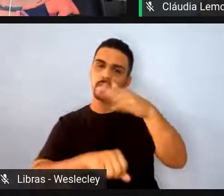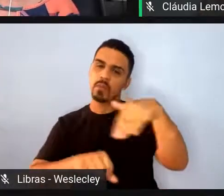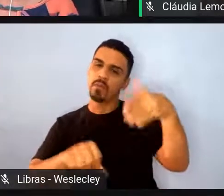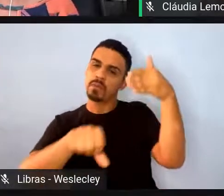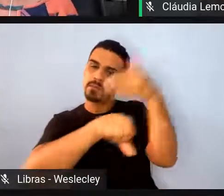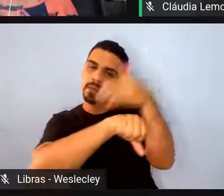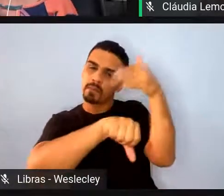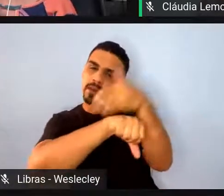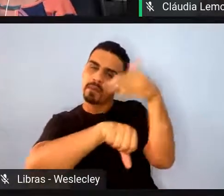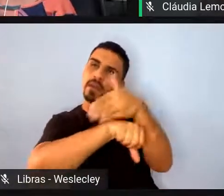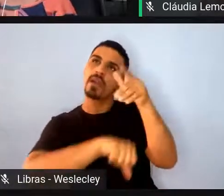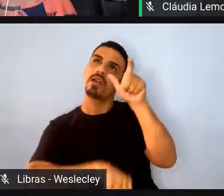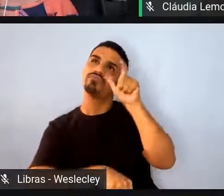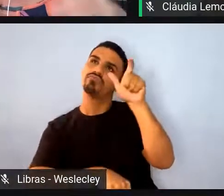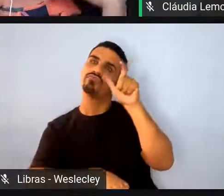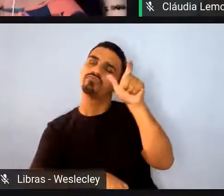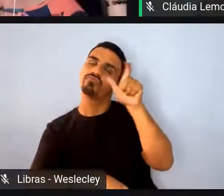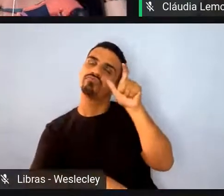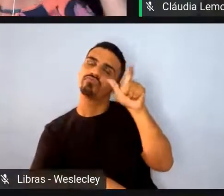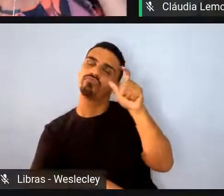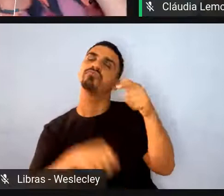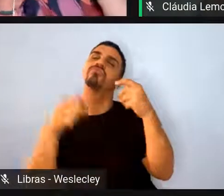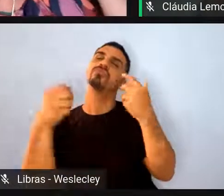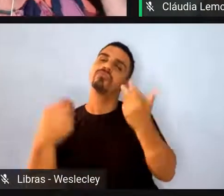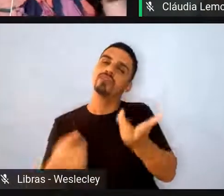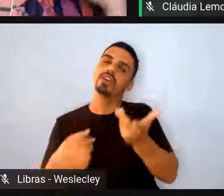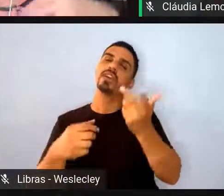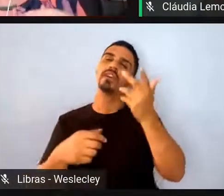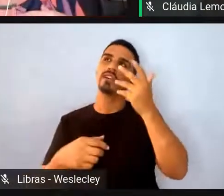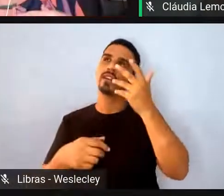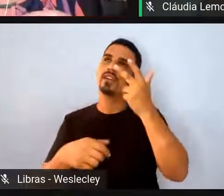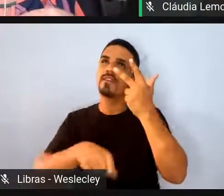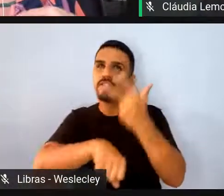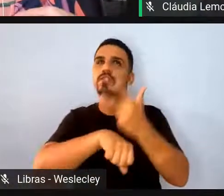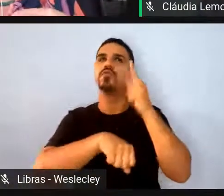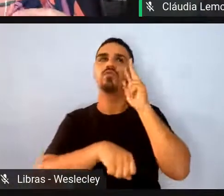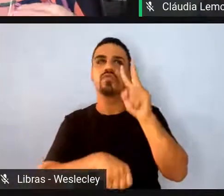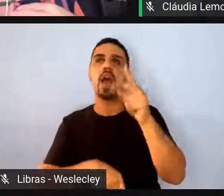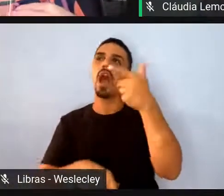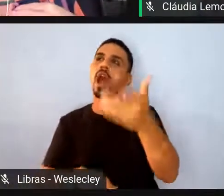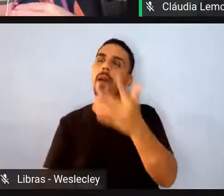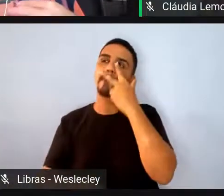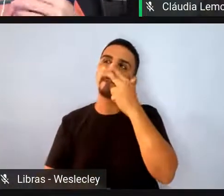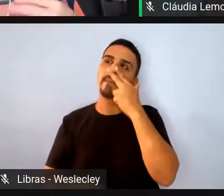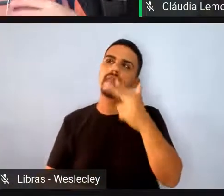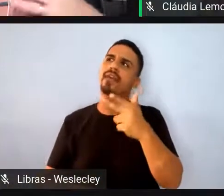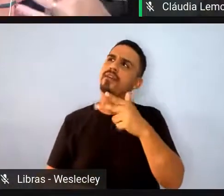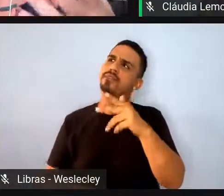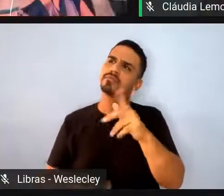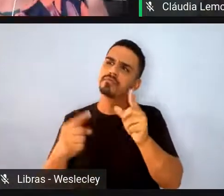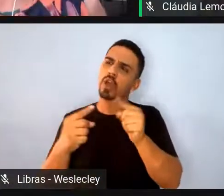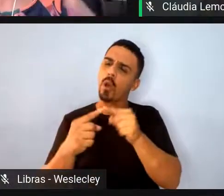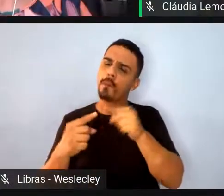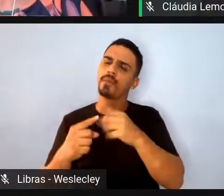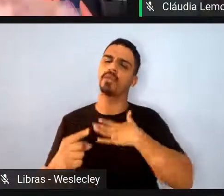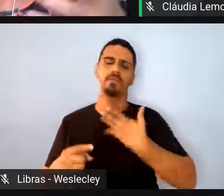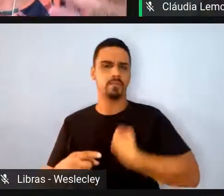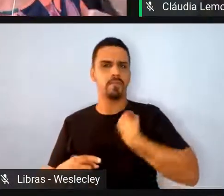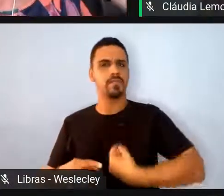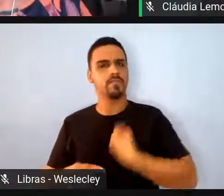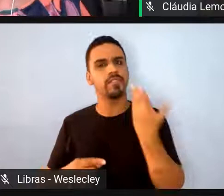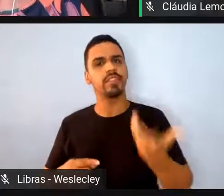mais informação e entende o que aquilo tem a ver com a vida dele, o público pode se sentir impulsionado